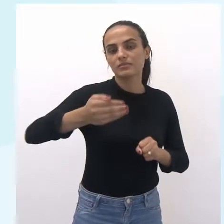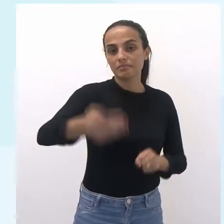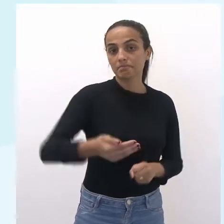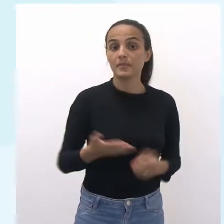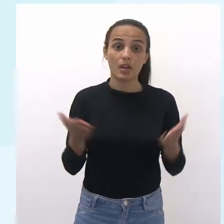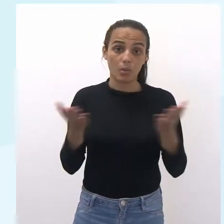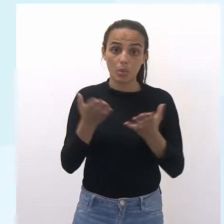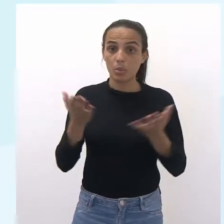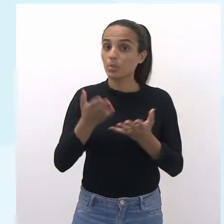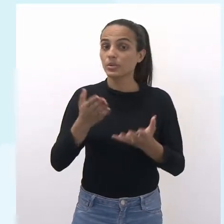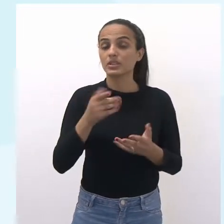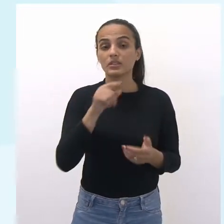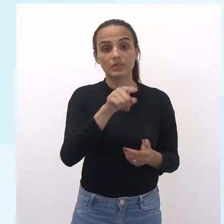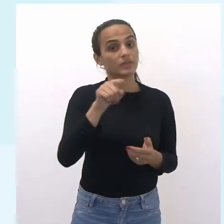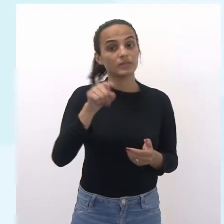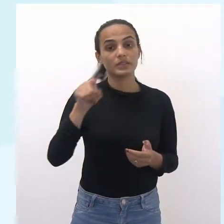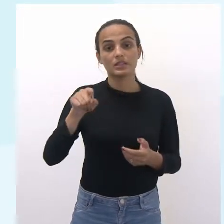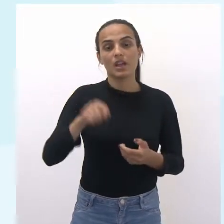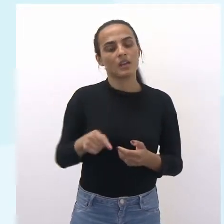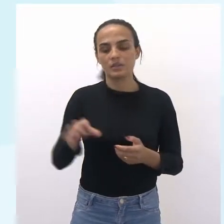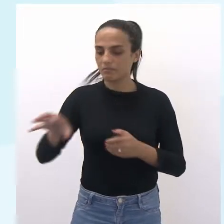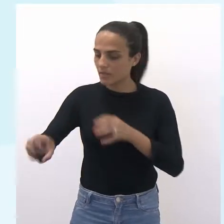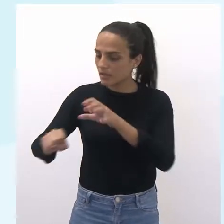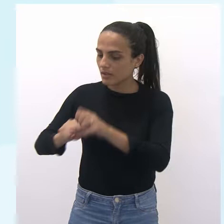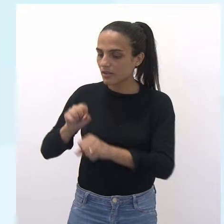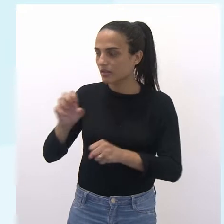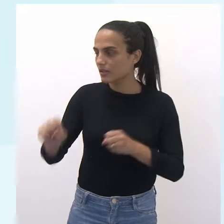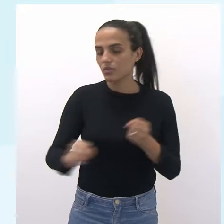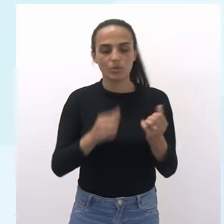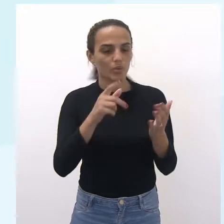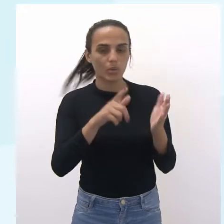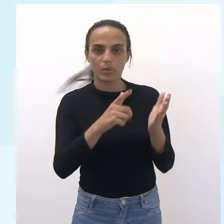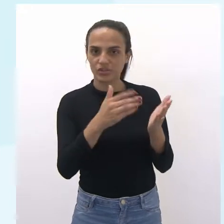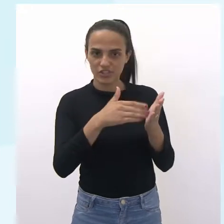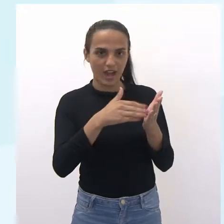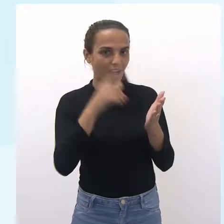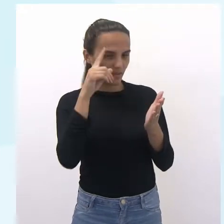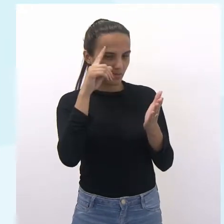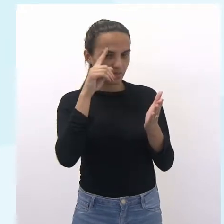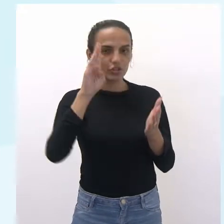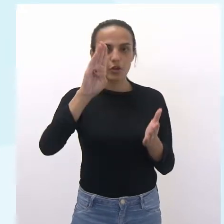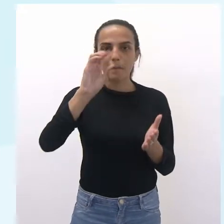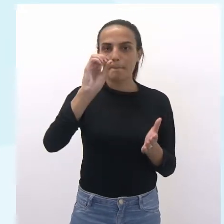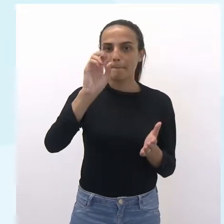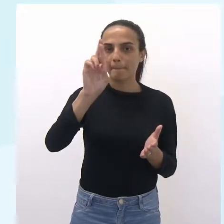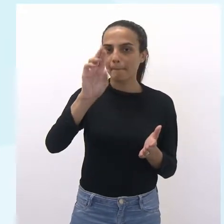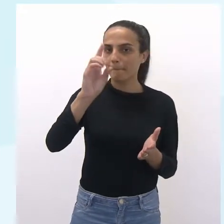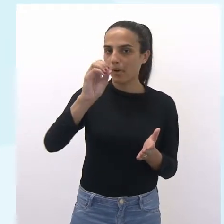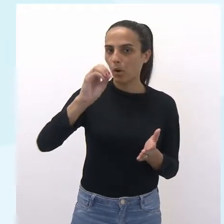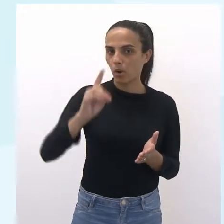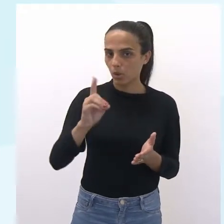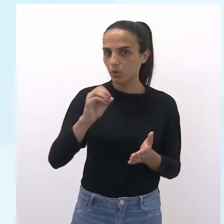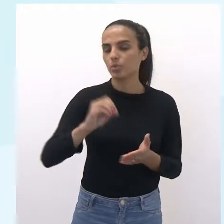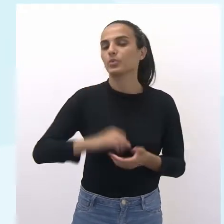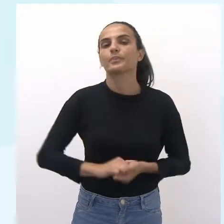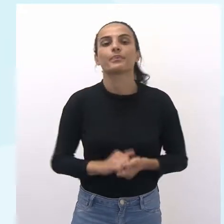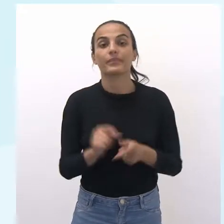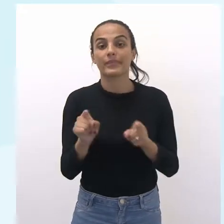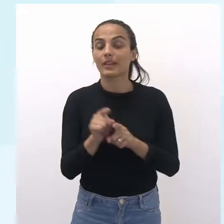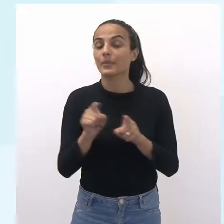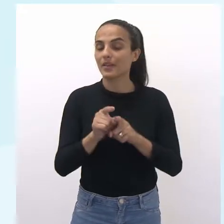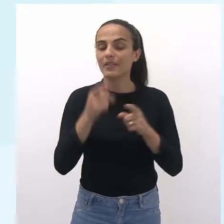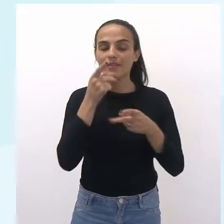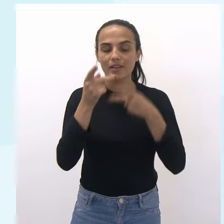Hoje, enquanto vocês vão aí pegando o diário de bordo, então hoje aqui, como já mencionei,